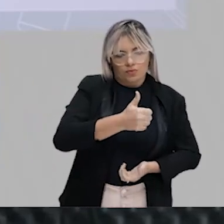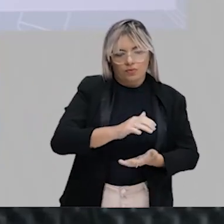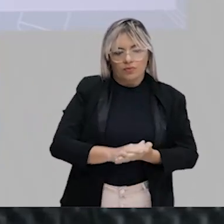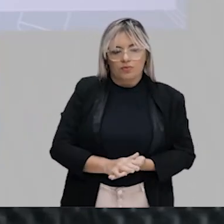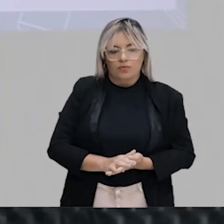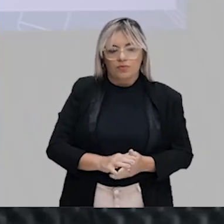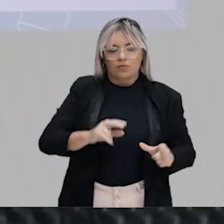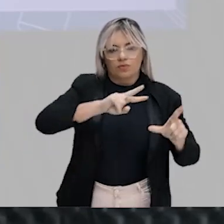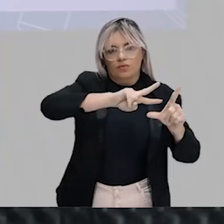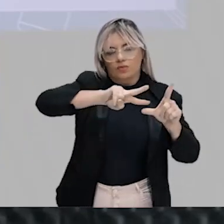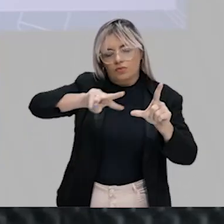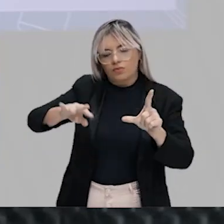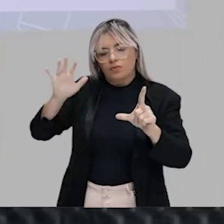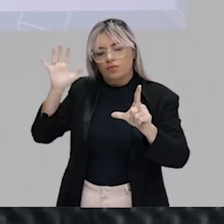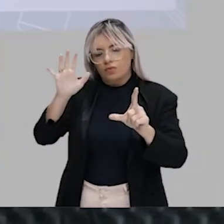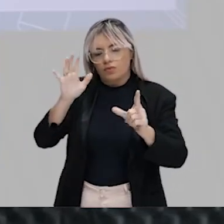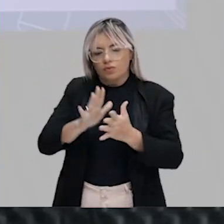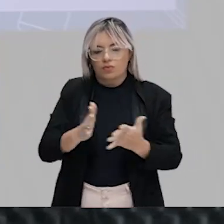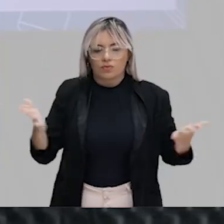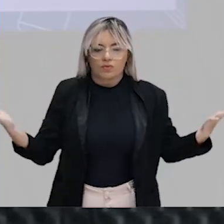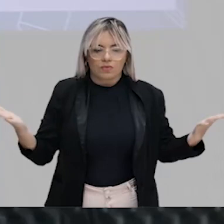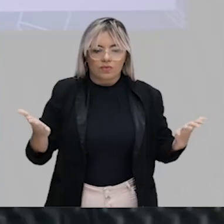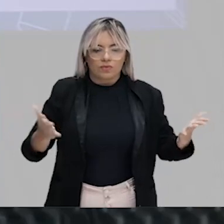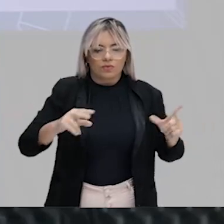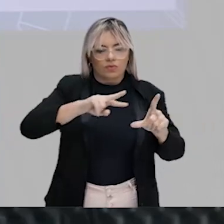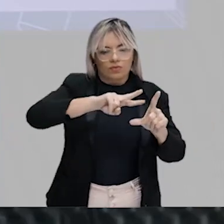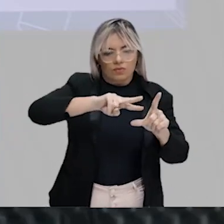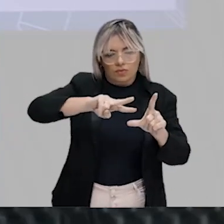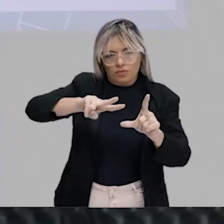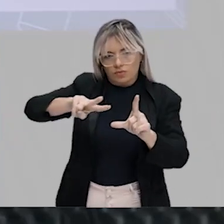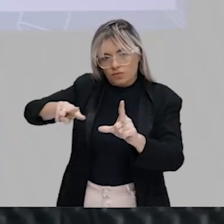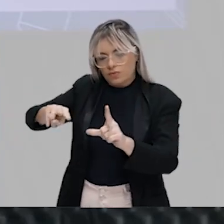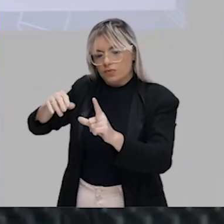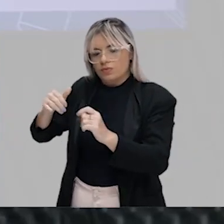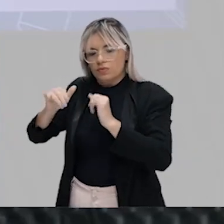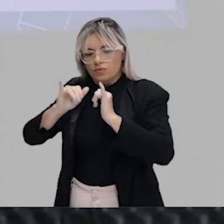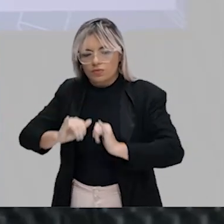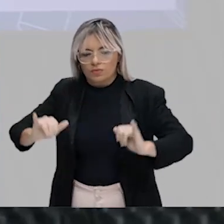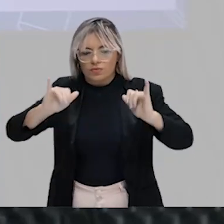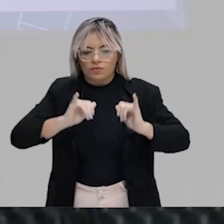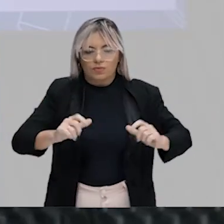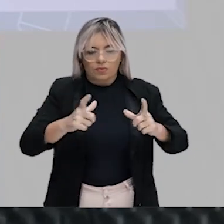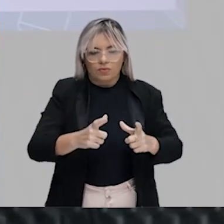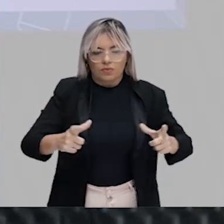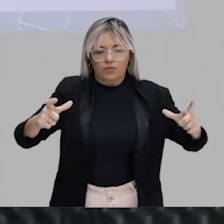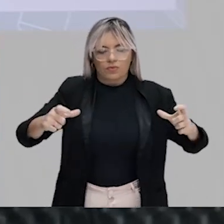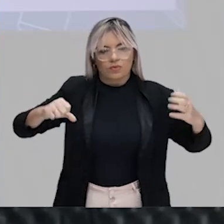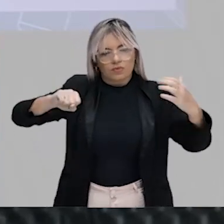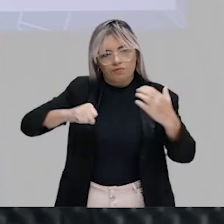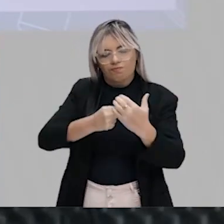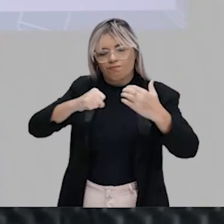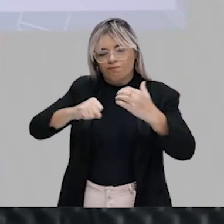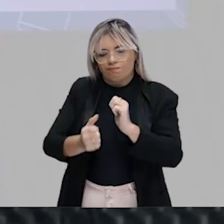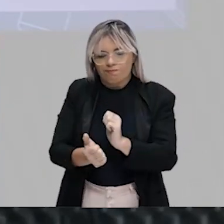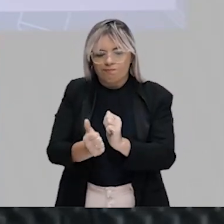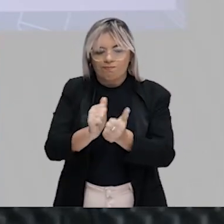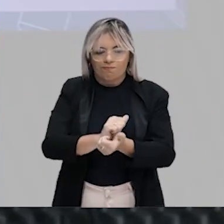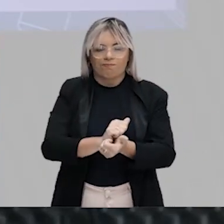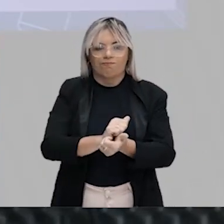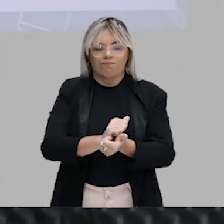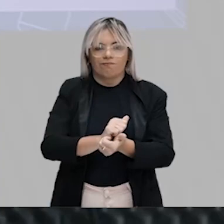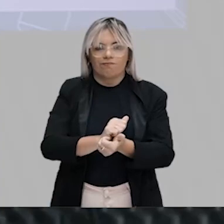influência da mídia. Atualmente, a mídia em geral fornece um grande espaço sobre lutas